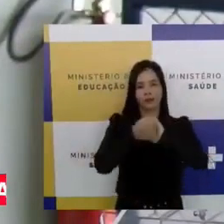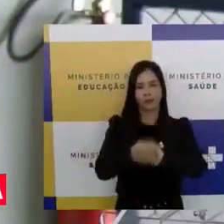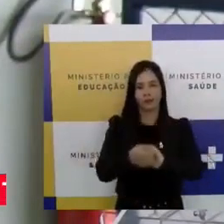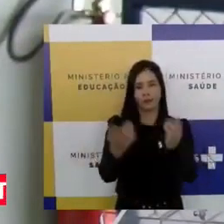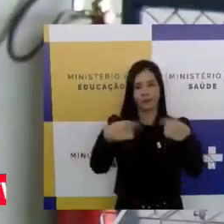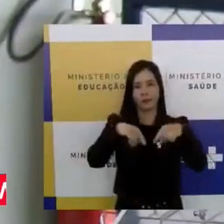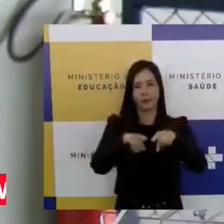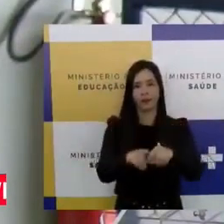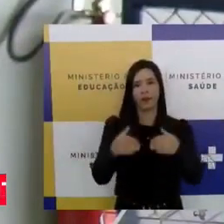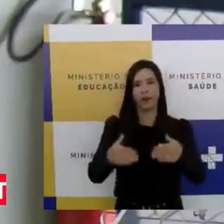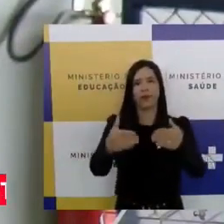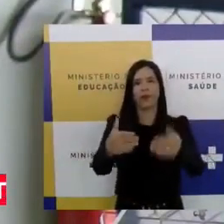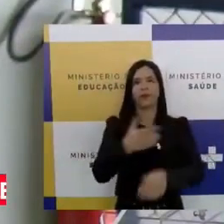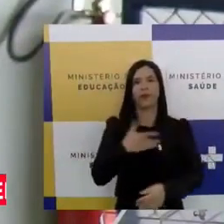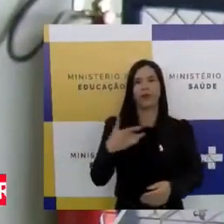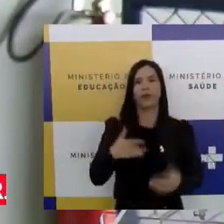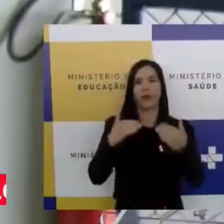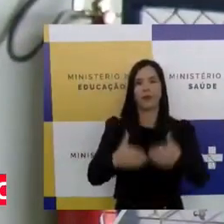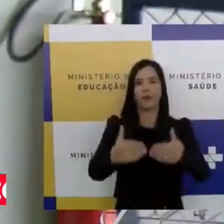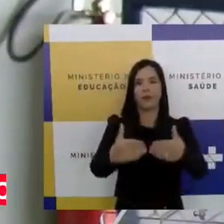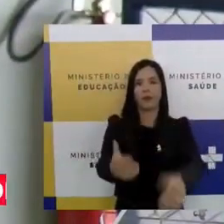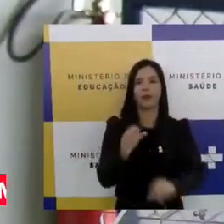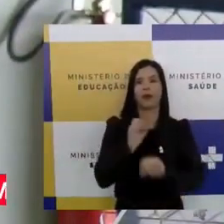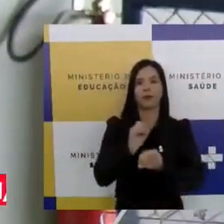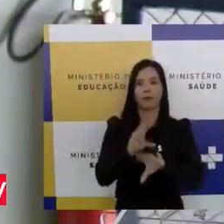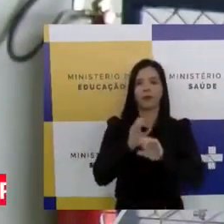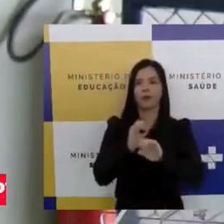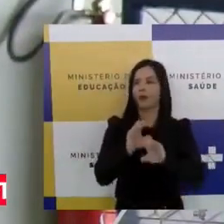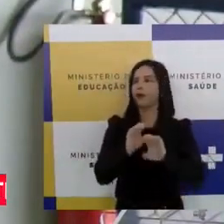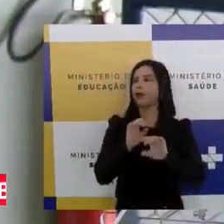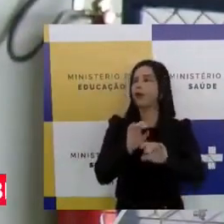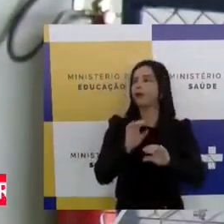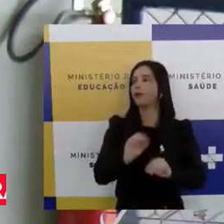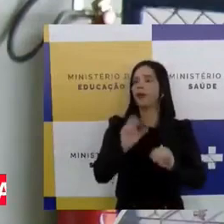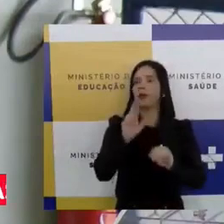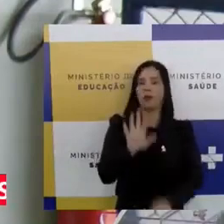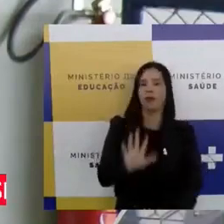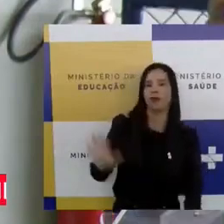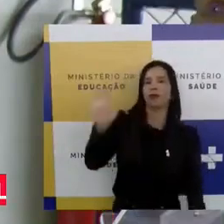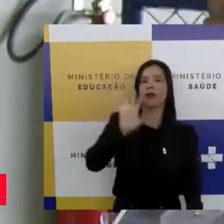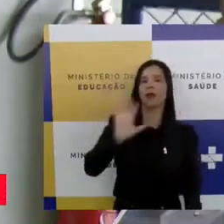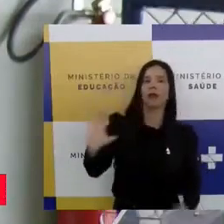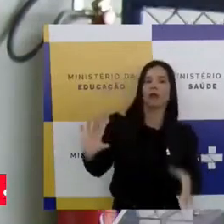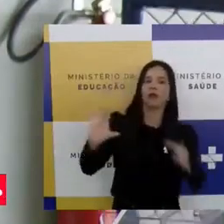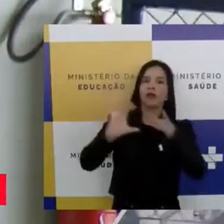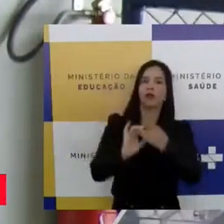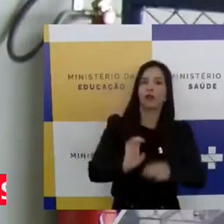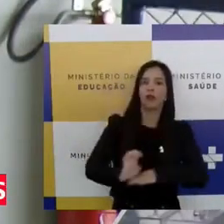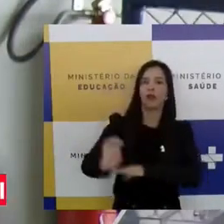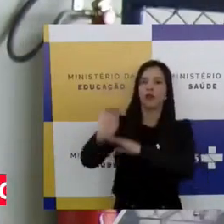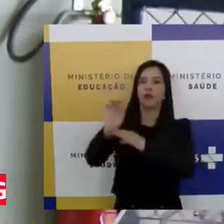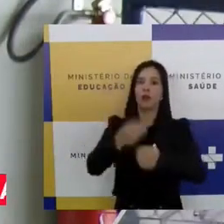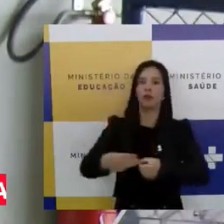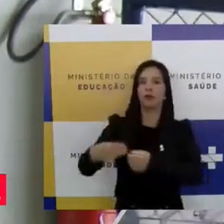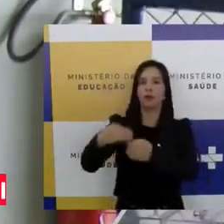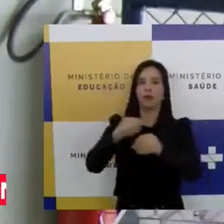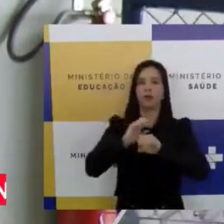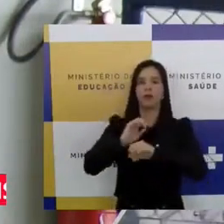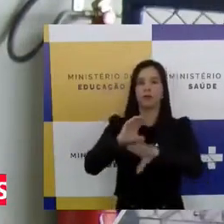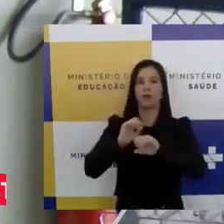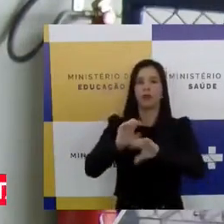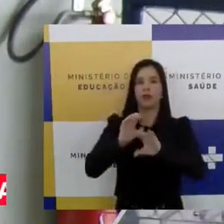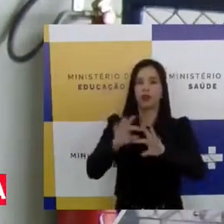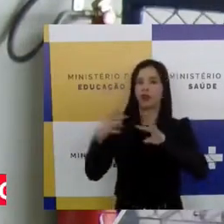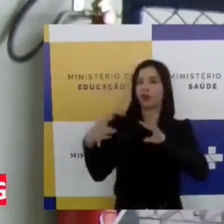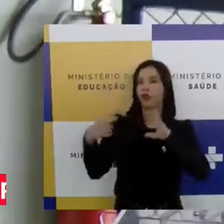do Ministério da Saúde, do Ministério da Educação, das redes estaduais e municipais de educação,